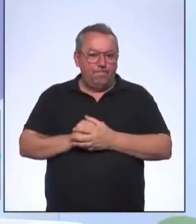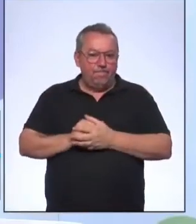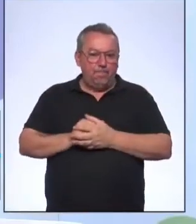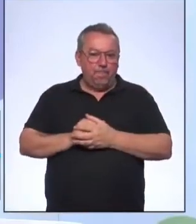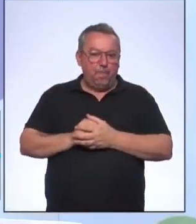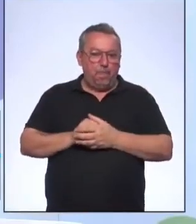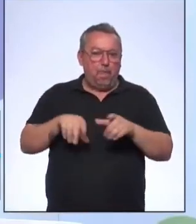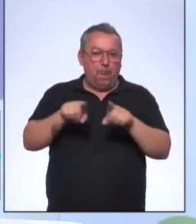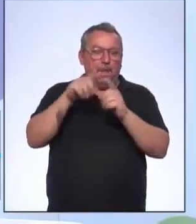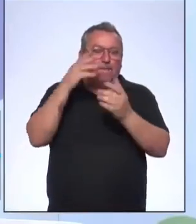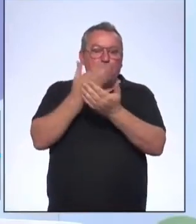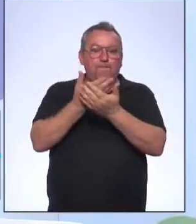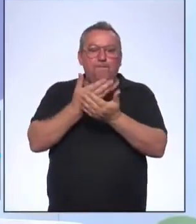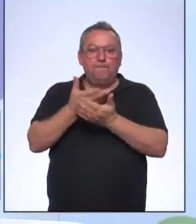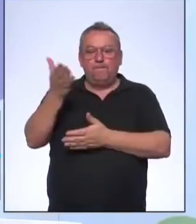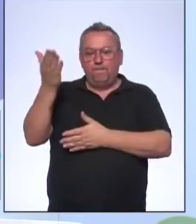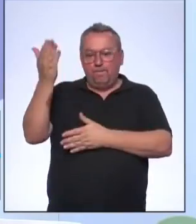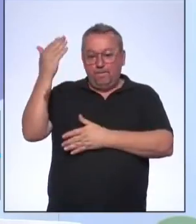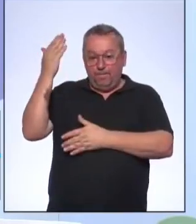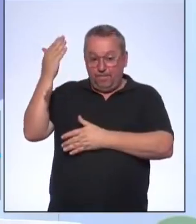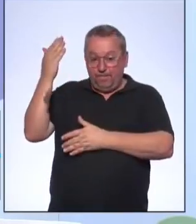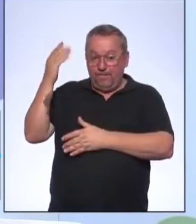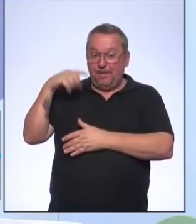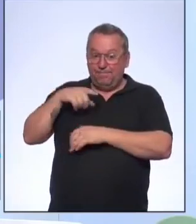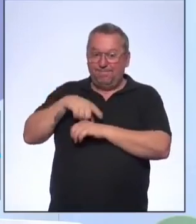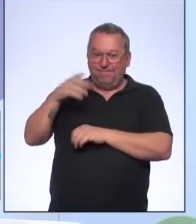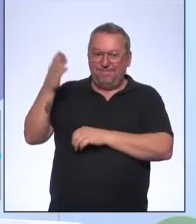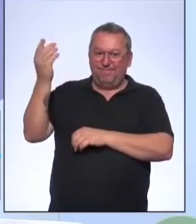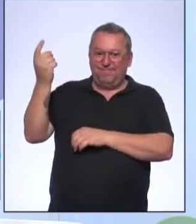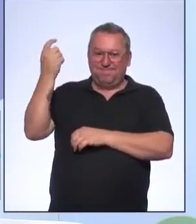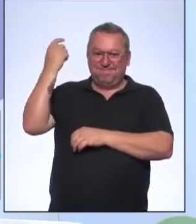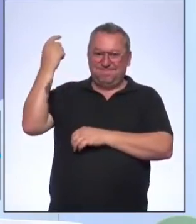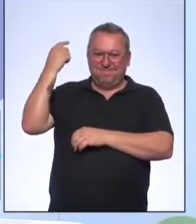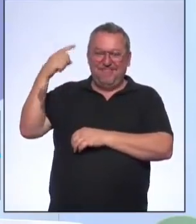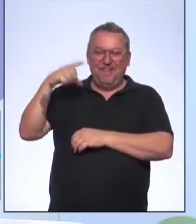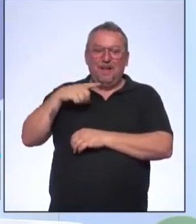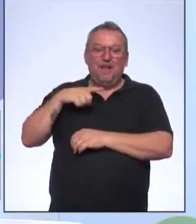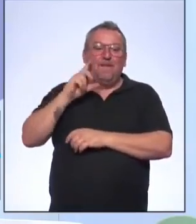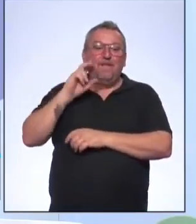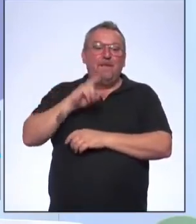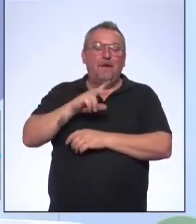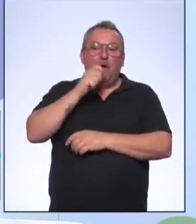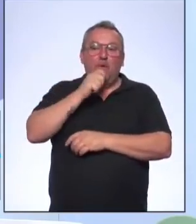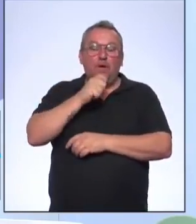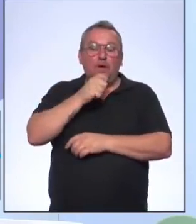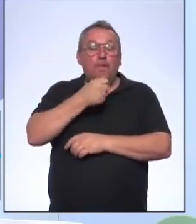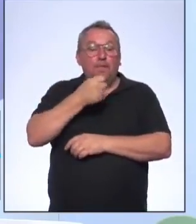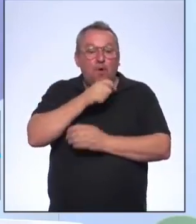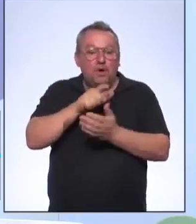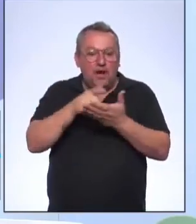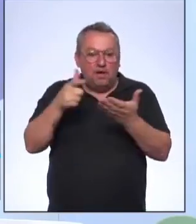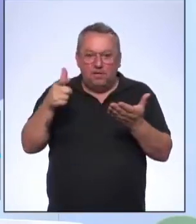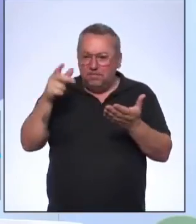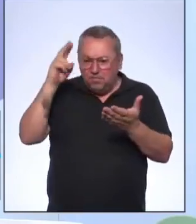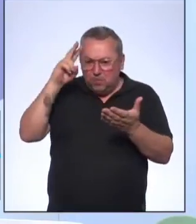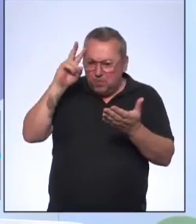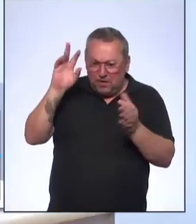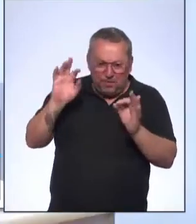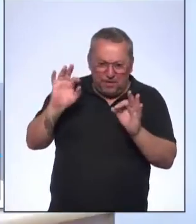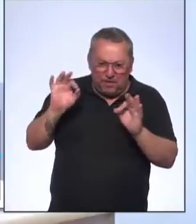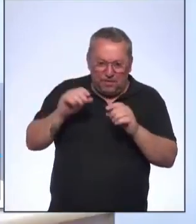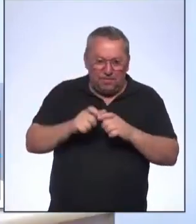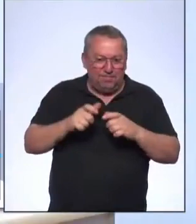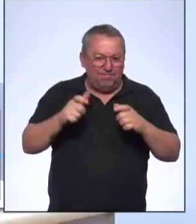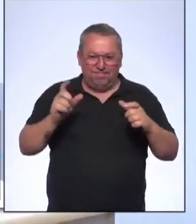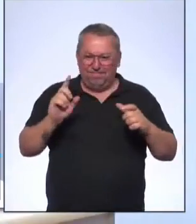E na aula passada, que faz um tempinho, eles tiveram acesso a uma reportagem. Eles lembraram qual foi a reportagem? A